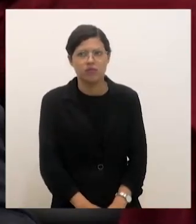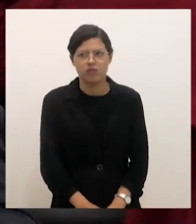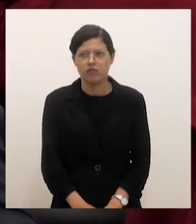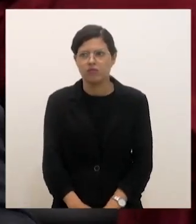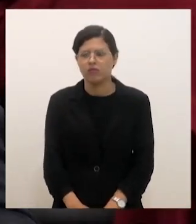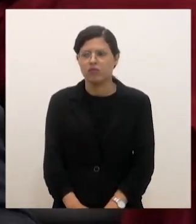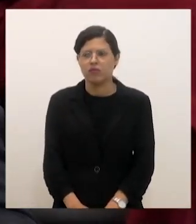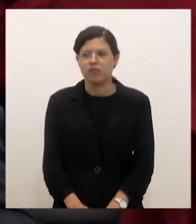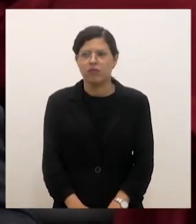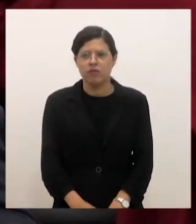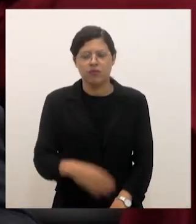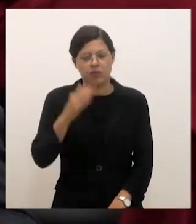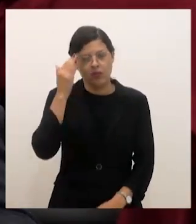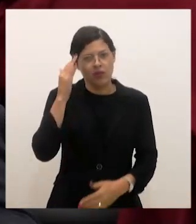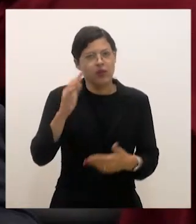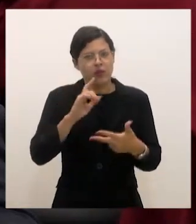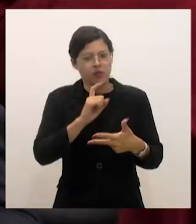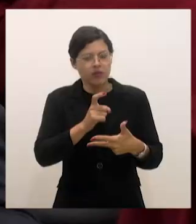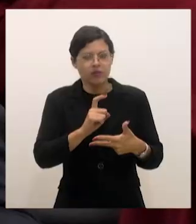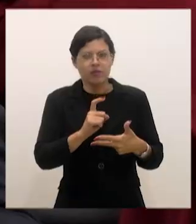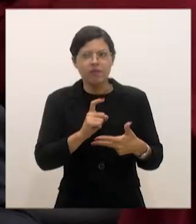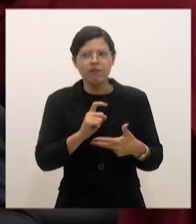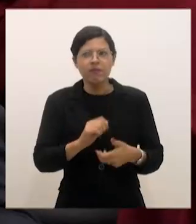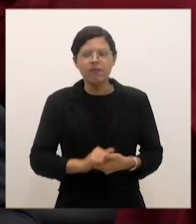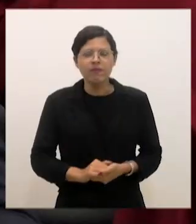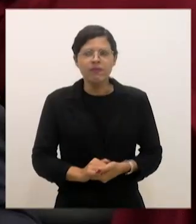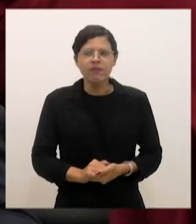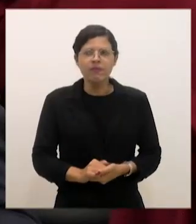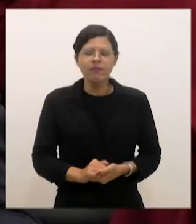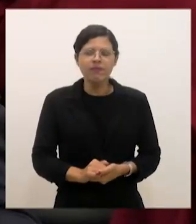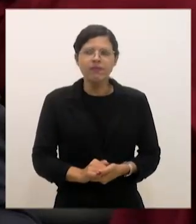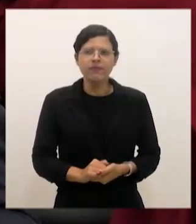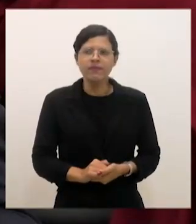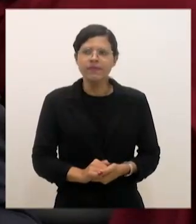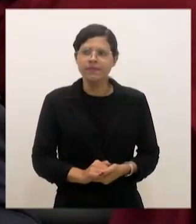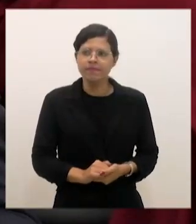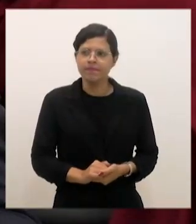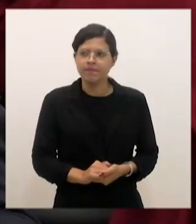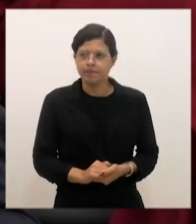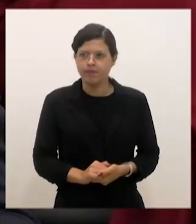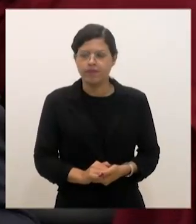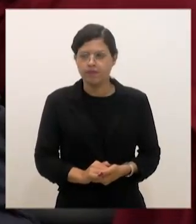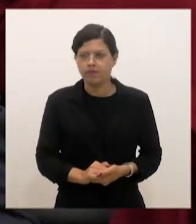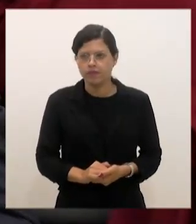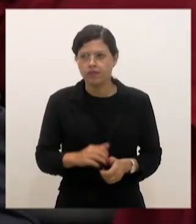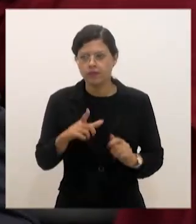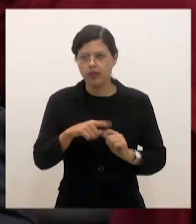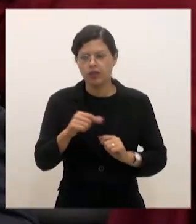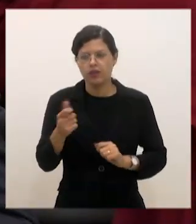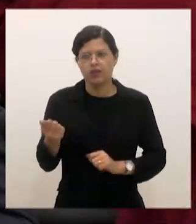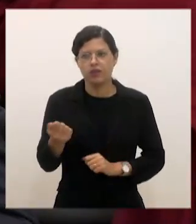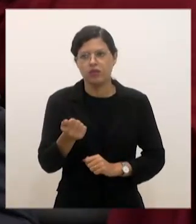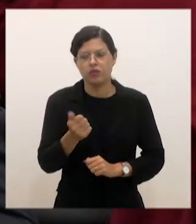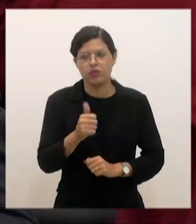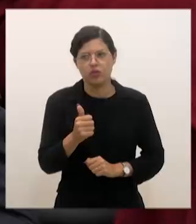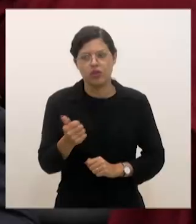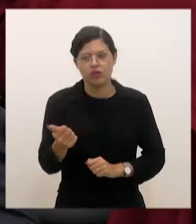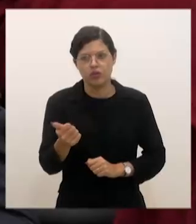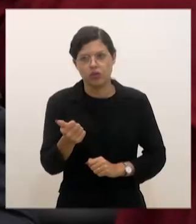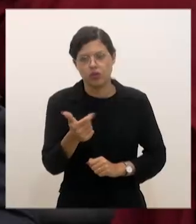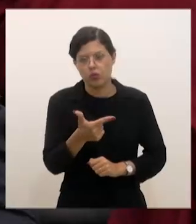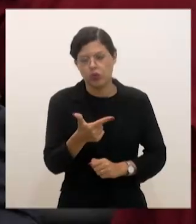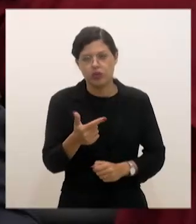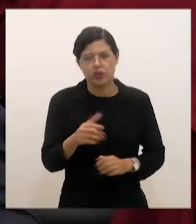o Poder Executivo, o que a gente não pode... Algumas, né, o artigo 112 da Constituição, por